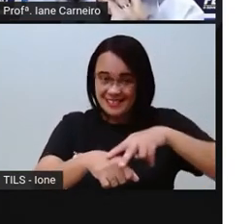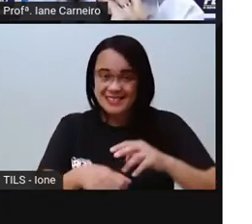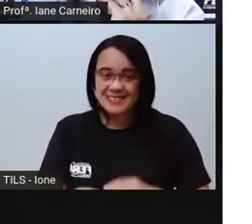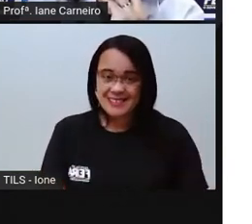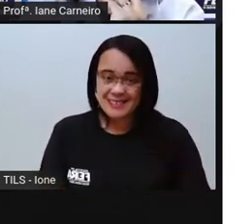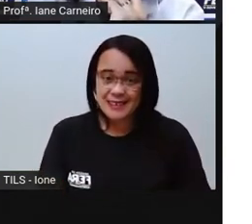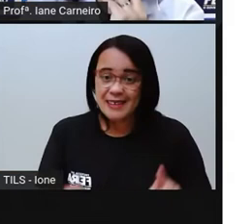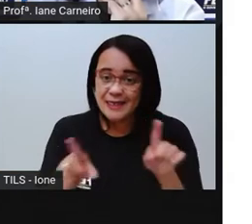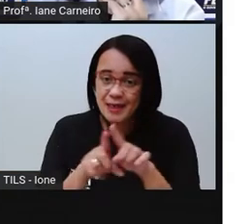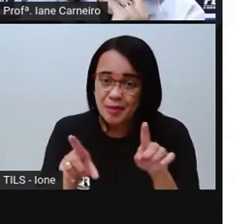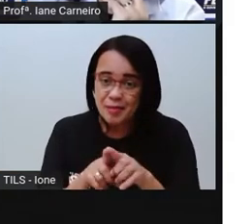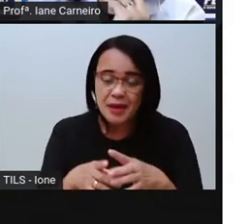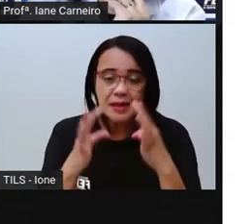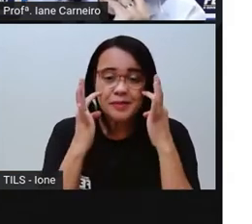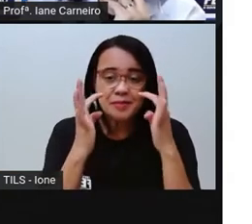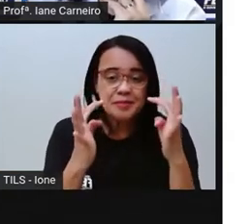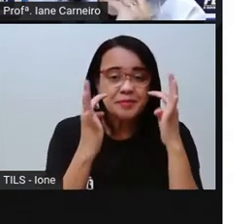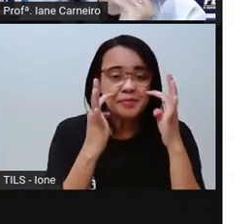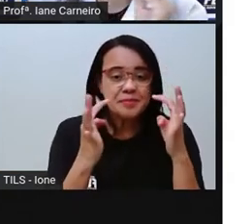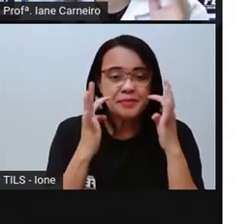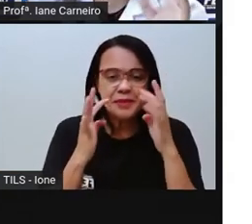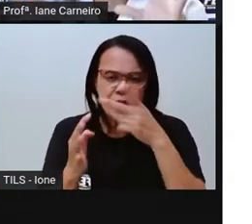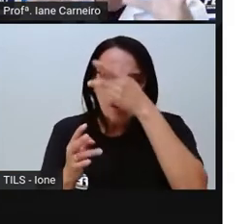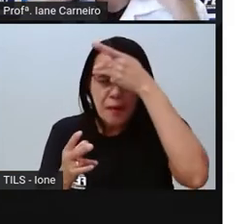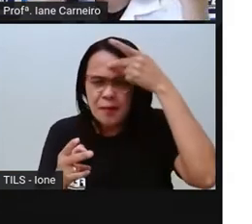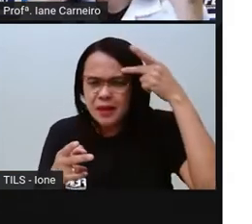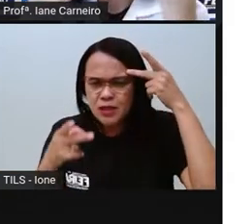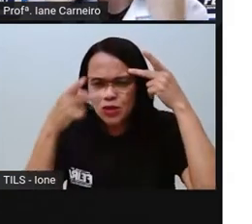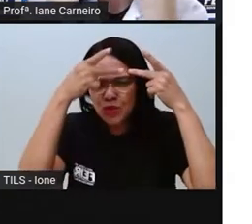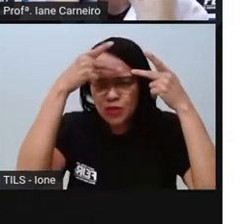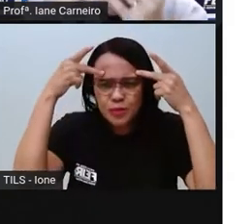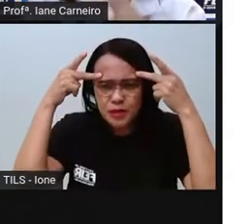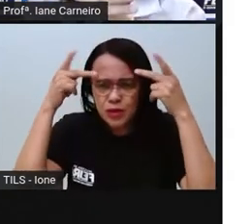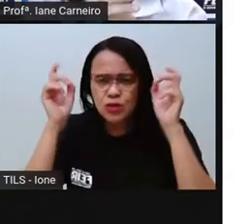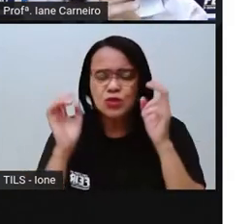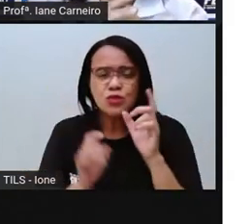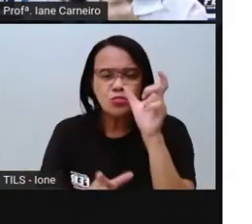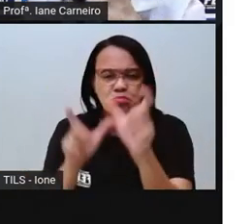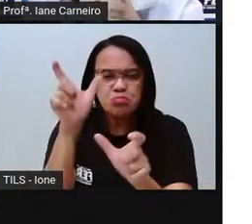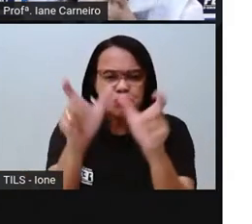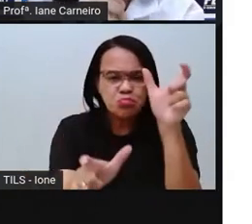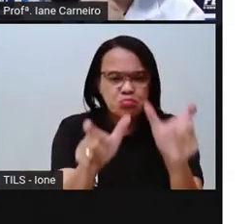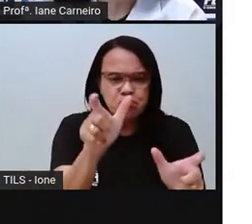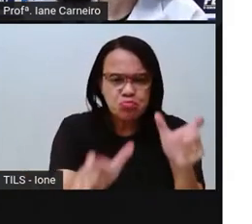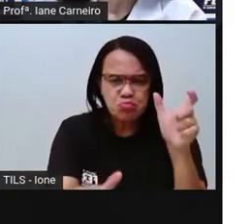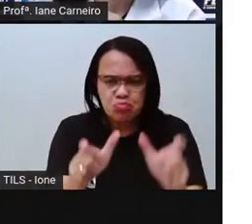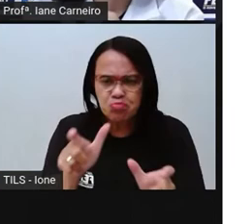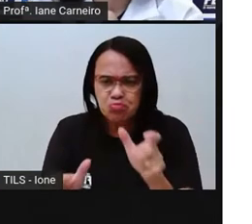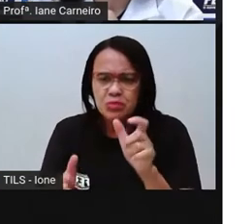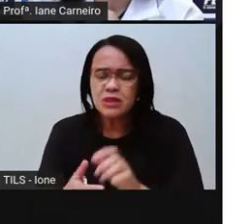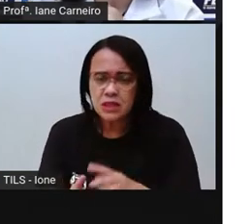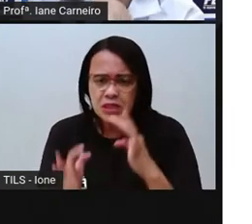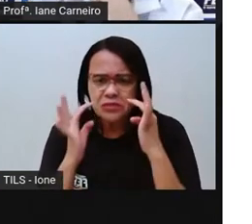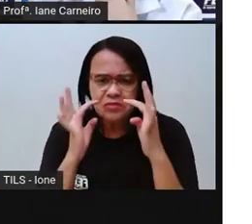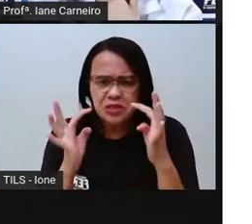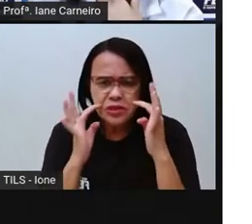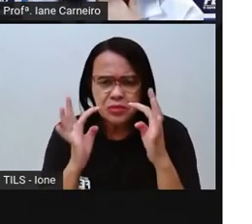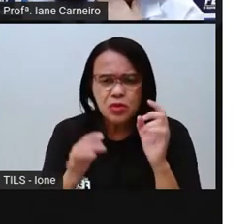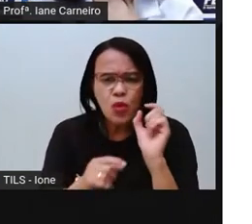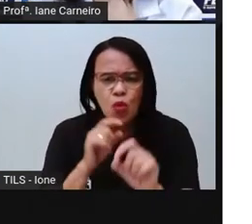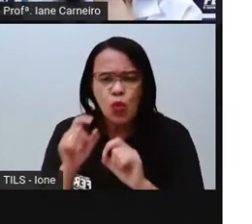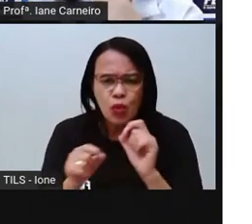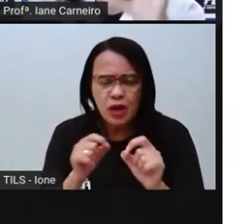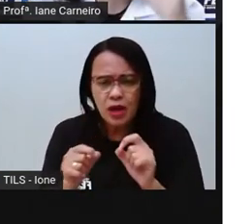aqui, ó, as pessoas estão. A autora desenhou as pessoas parecendo até, ó, o rosto parecendo com o